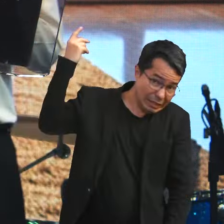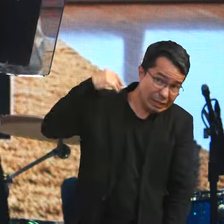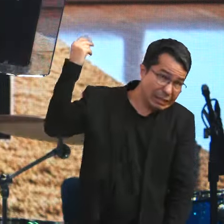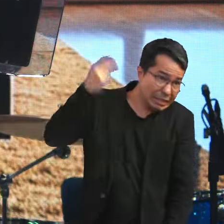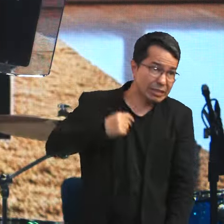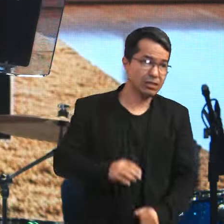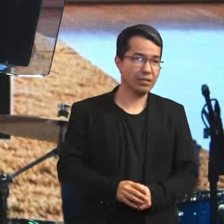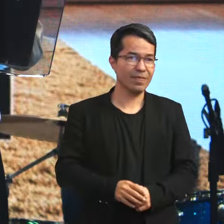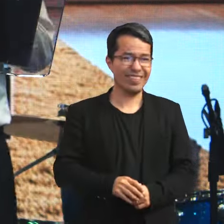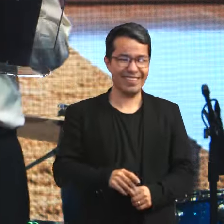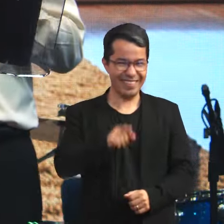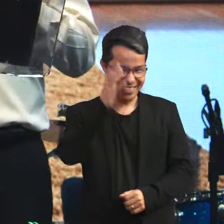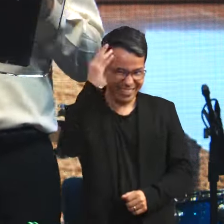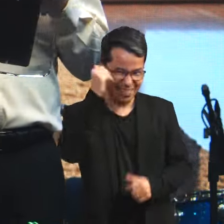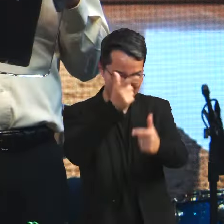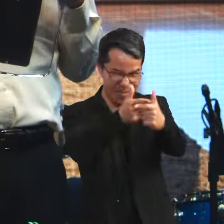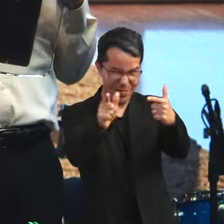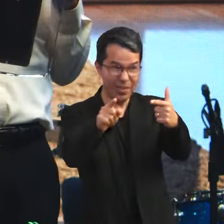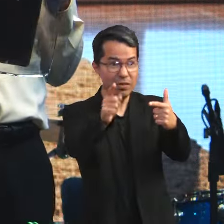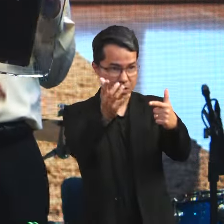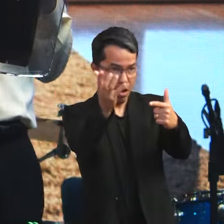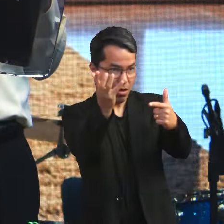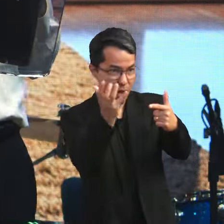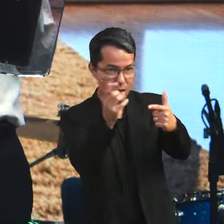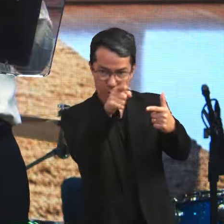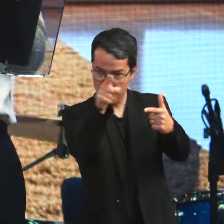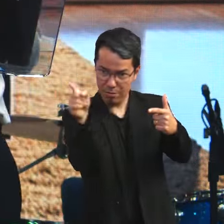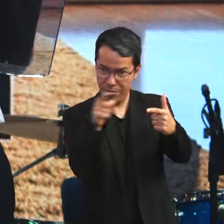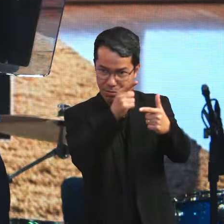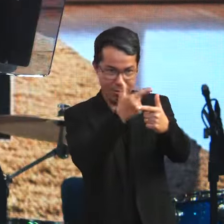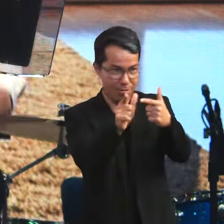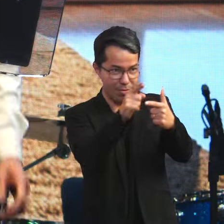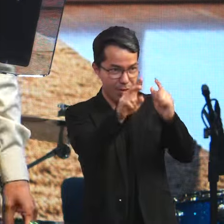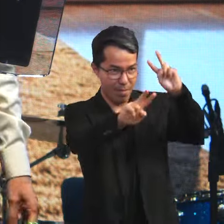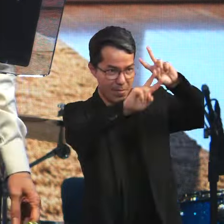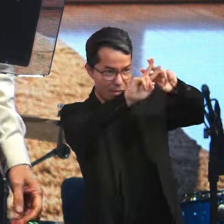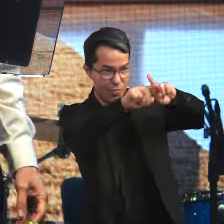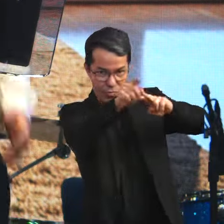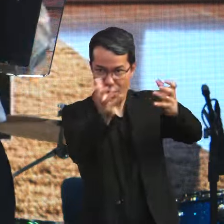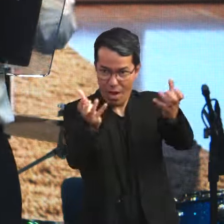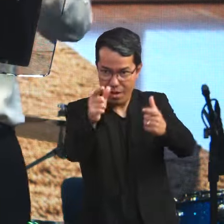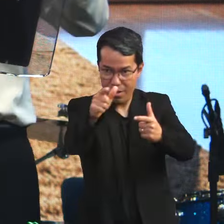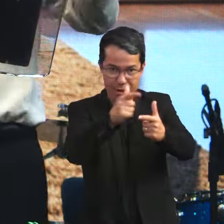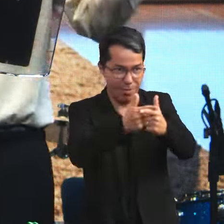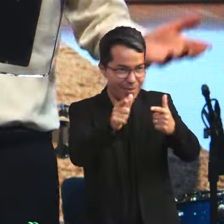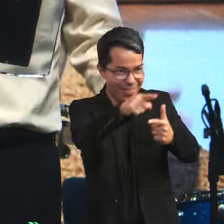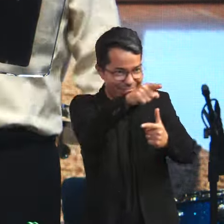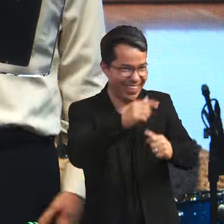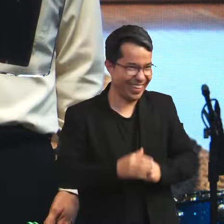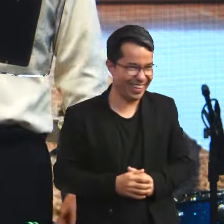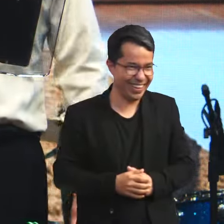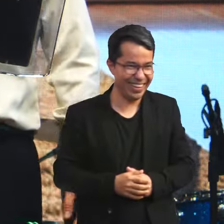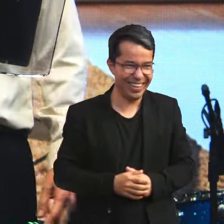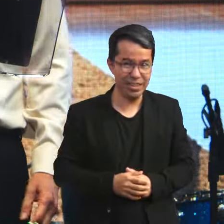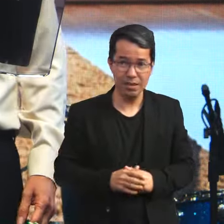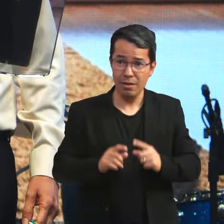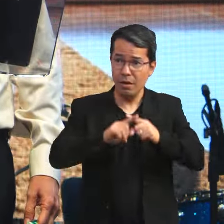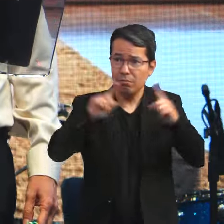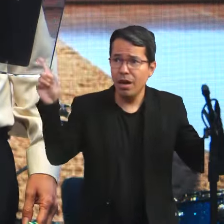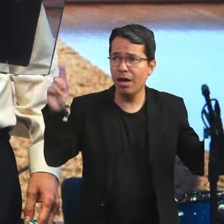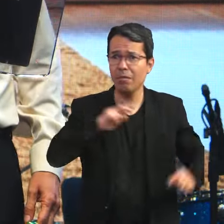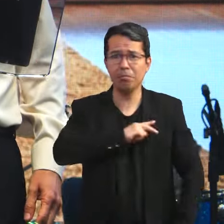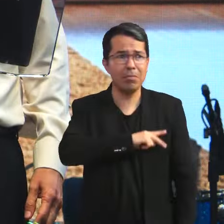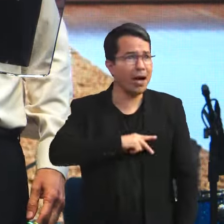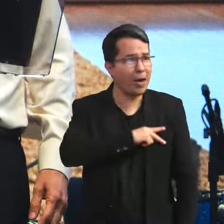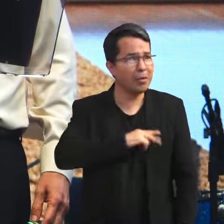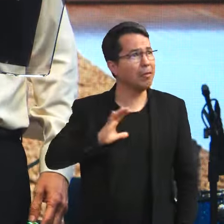que acredito que todos nó que menão ir prisão lug lugar onde